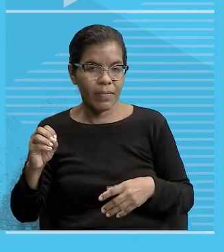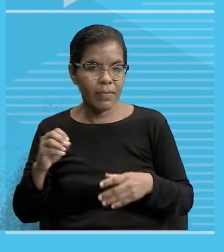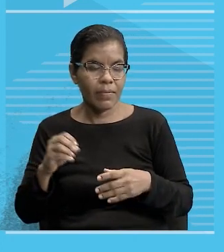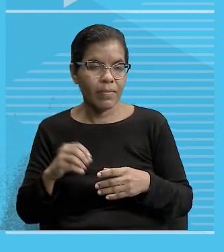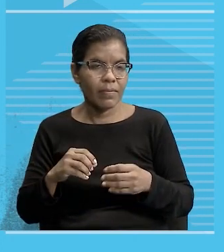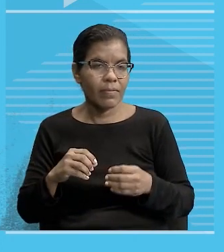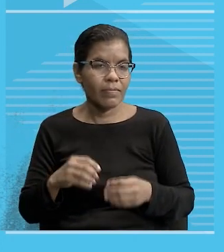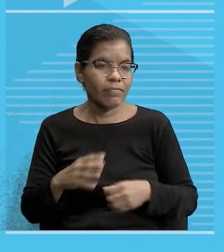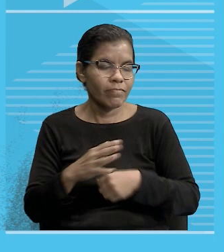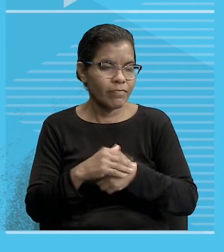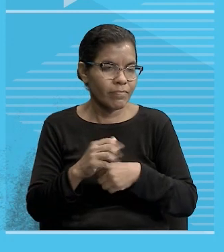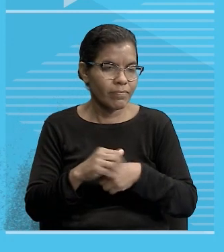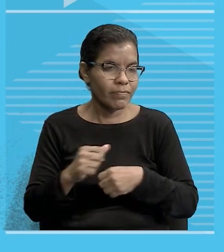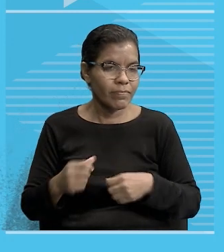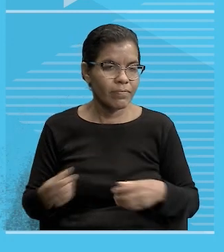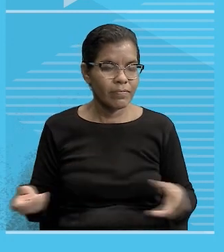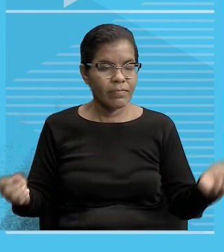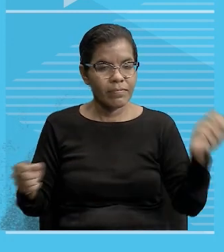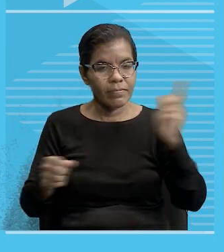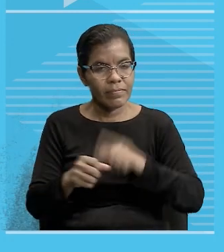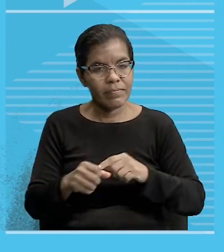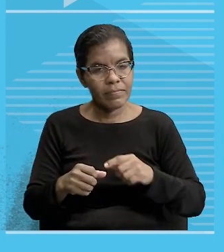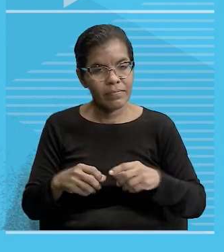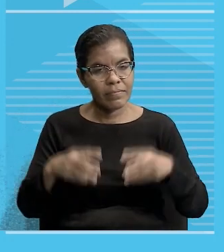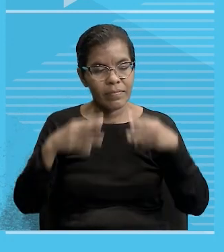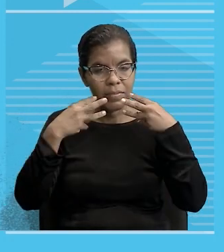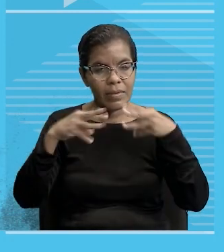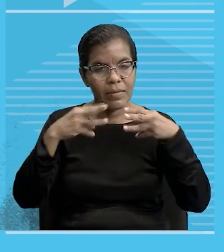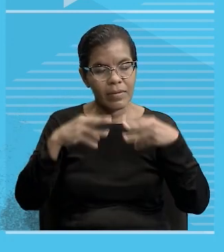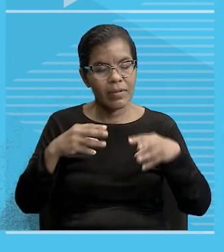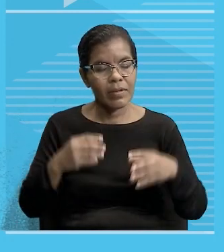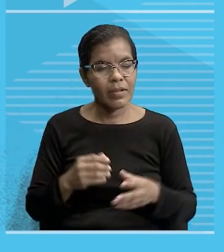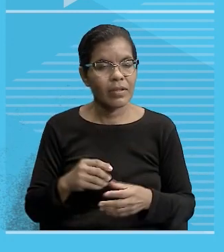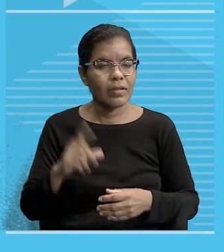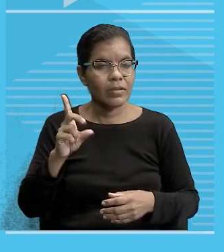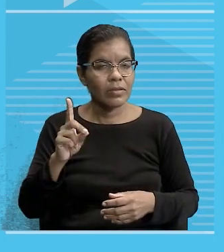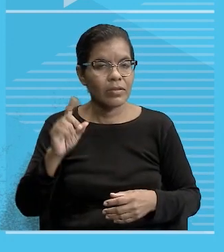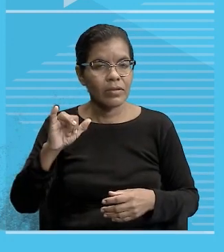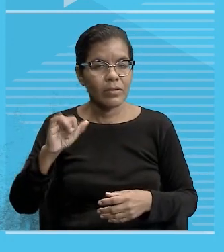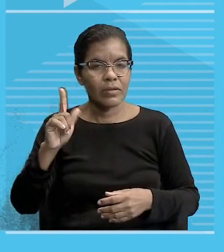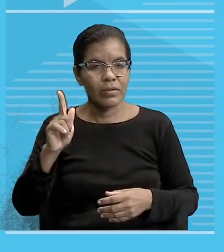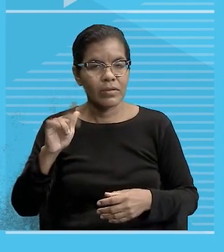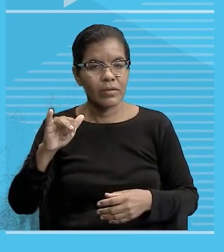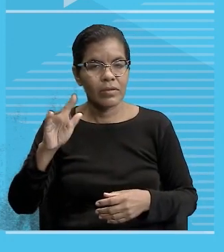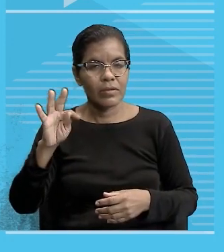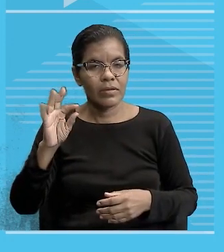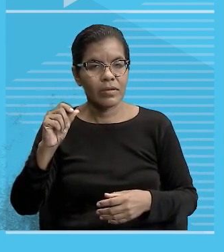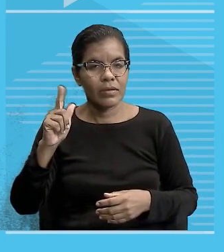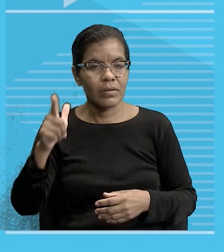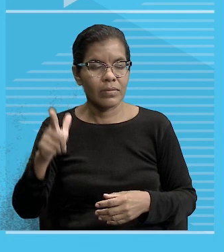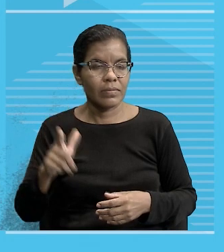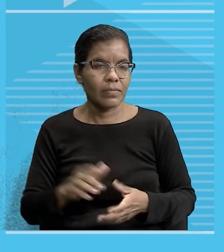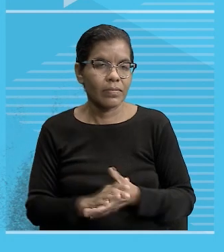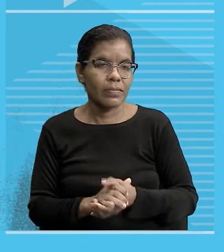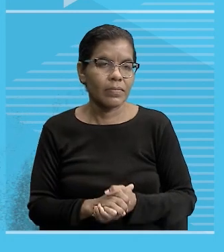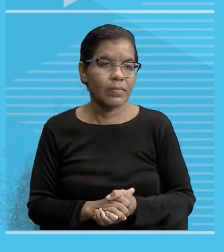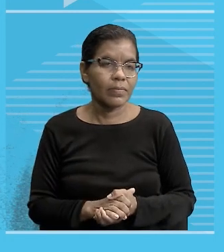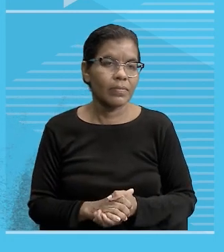meus queridos alunos É voltado para o marketing digital totalmente digital